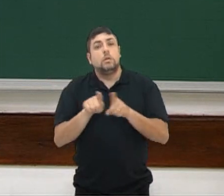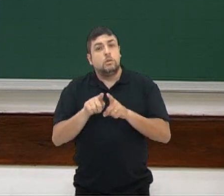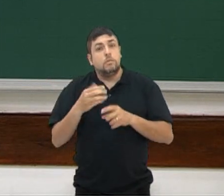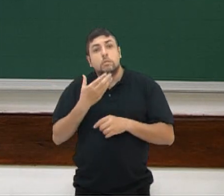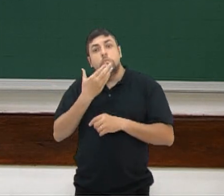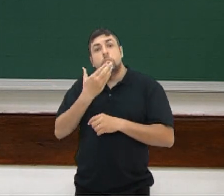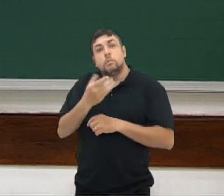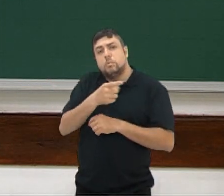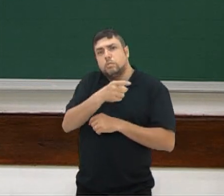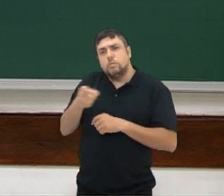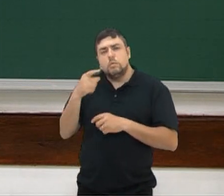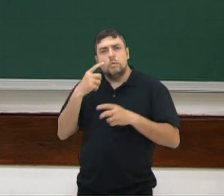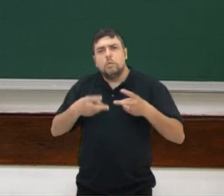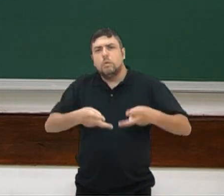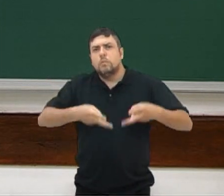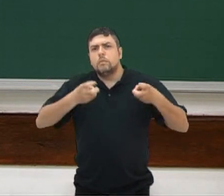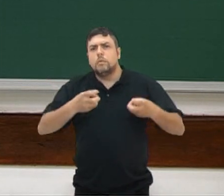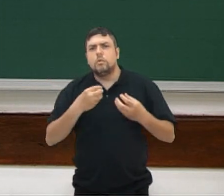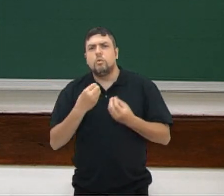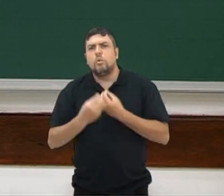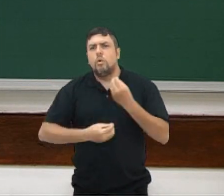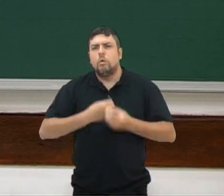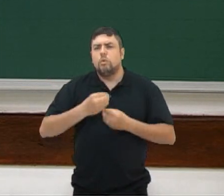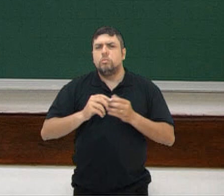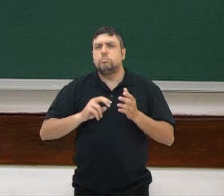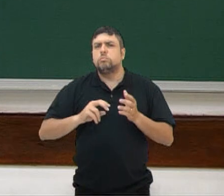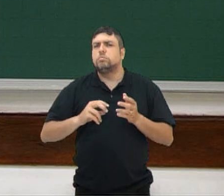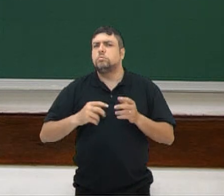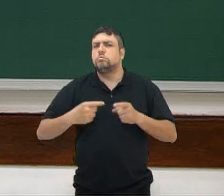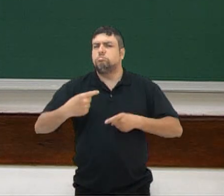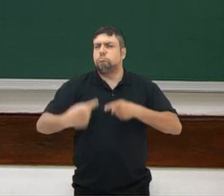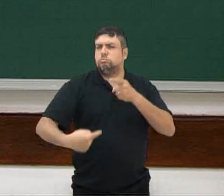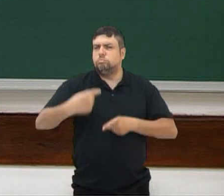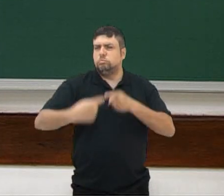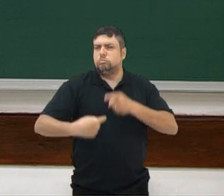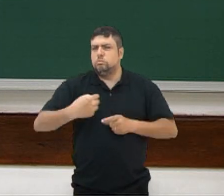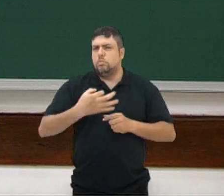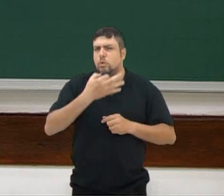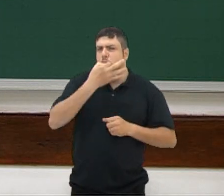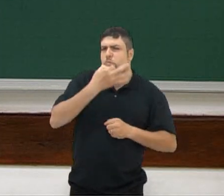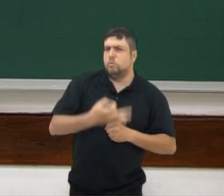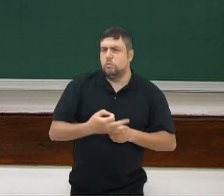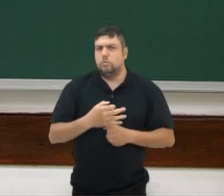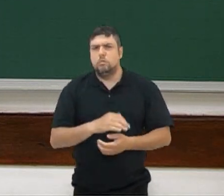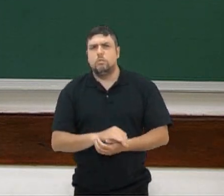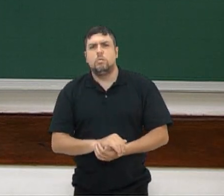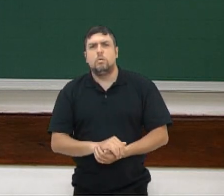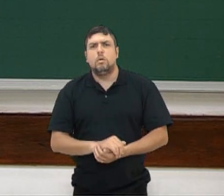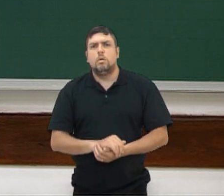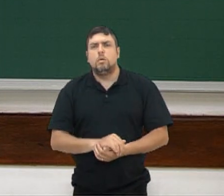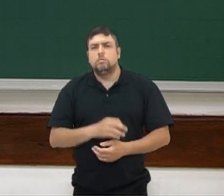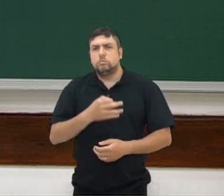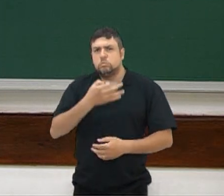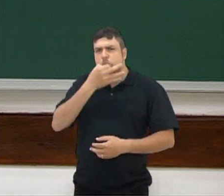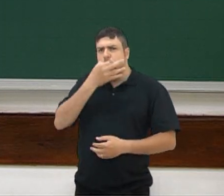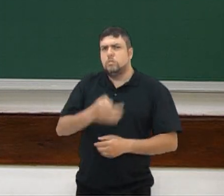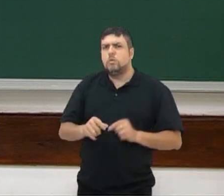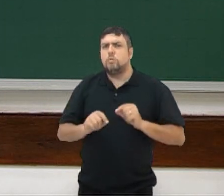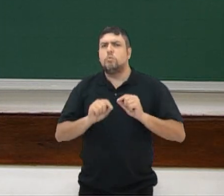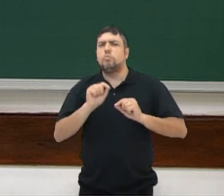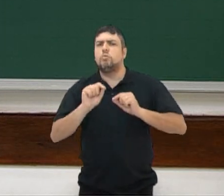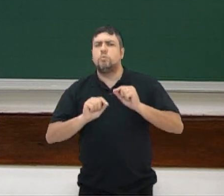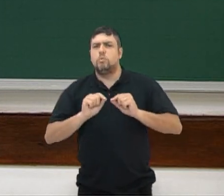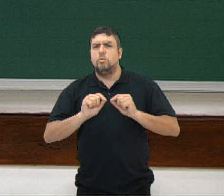ou percebesse ali que crítica ele está fazendo nesse texto. Ele está fazendo, basicamente, criticando a erudição, né? Ele